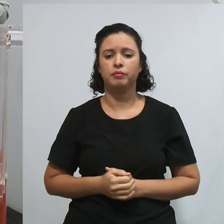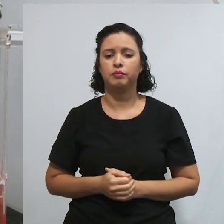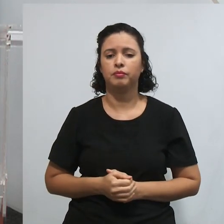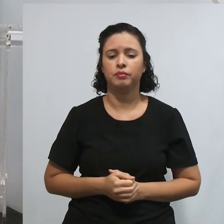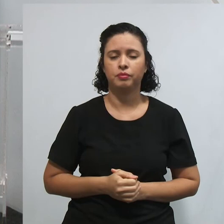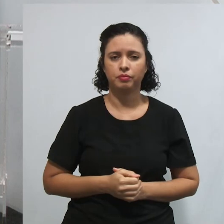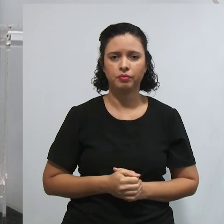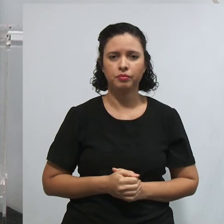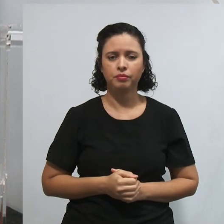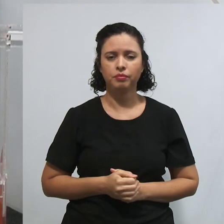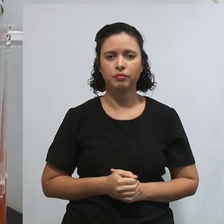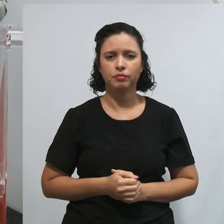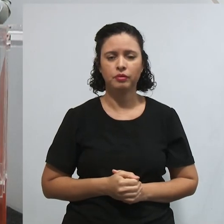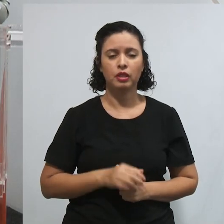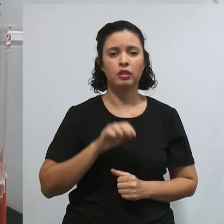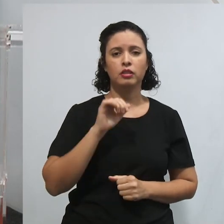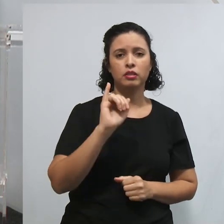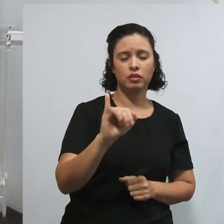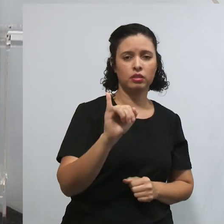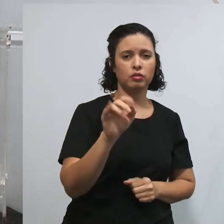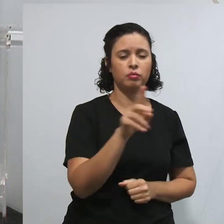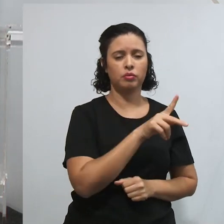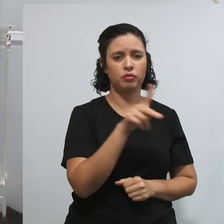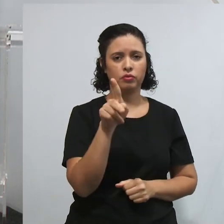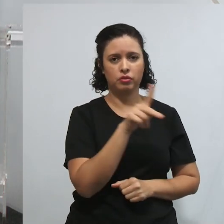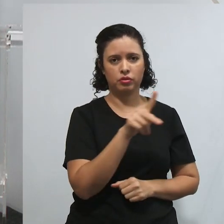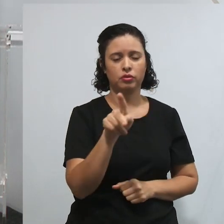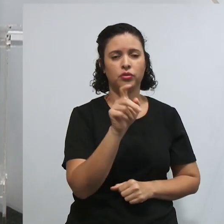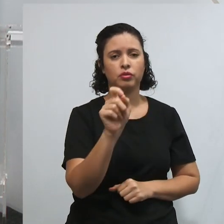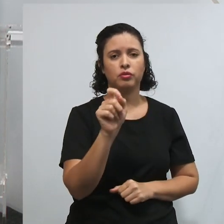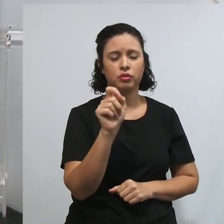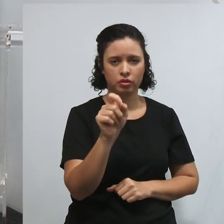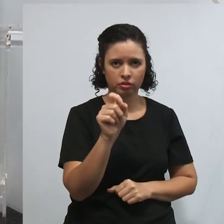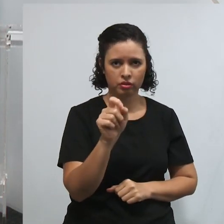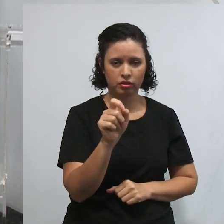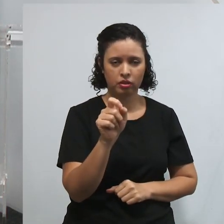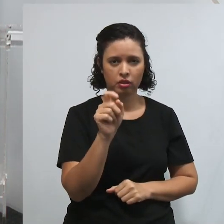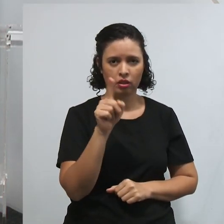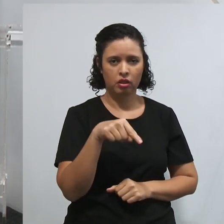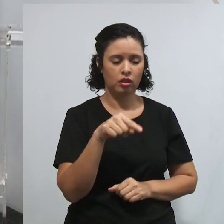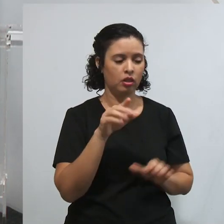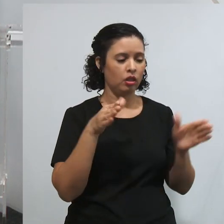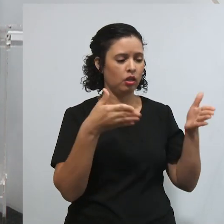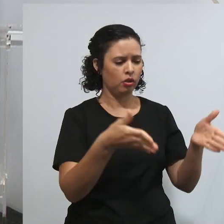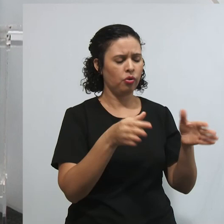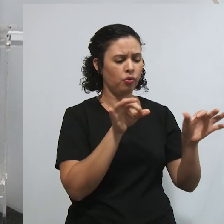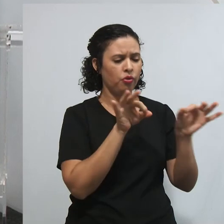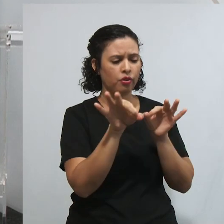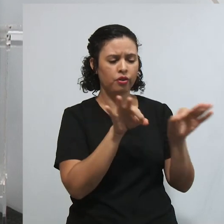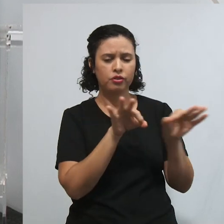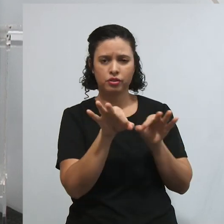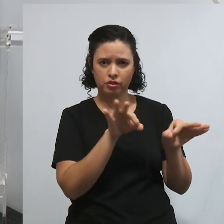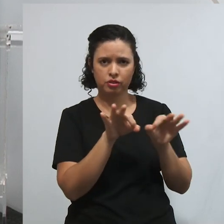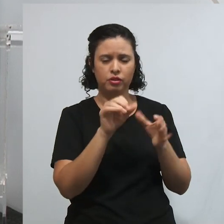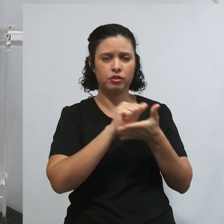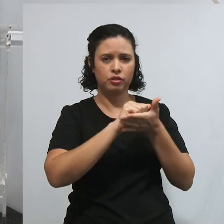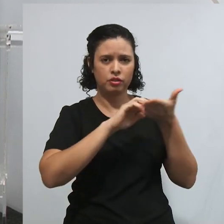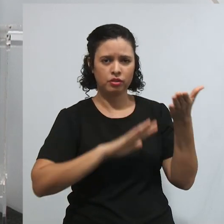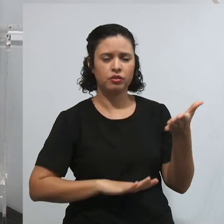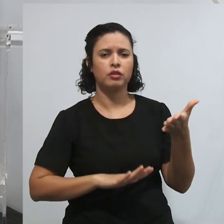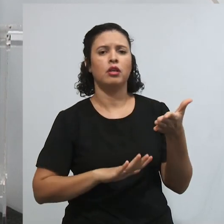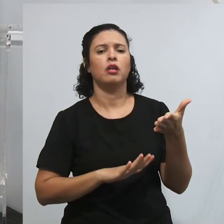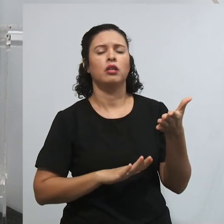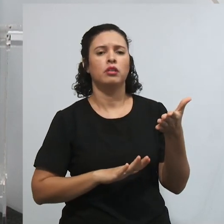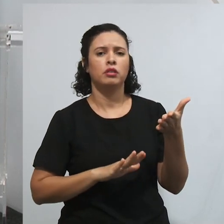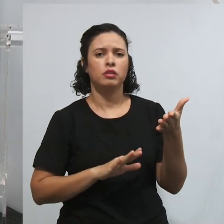importante. Sendo assim, se o professor, na perspectiva da teoria histórico-cultural, é o sujeito que organiza, né, as